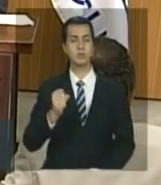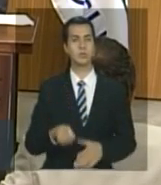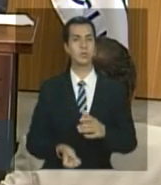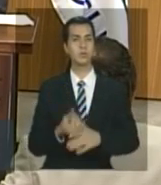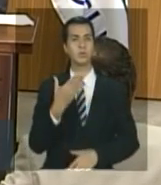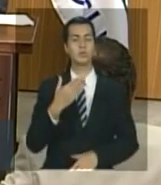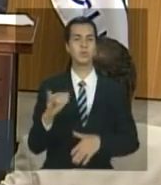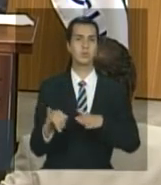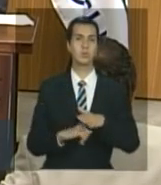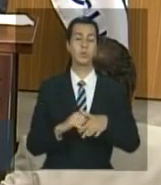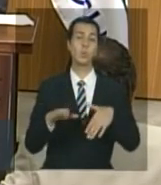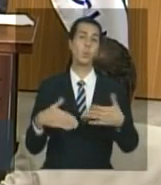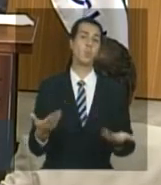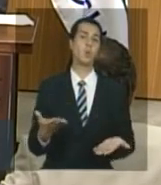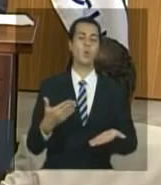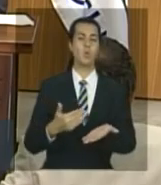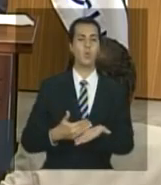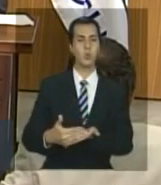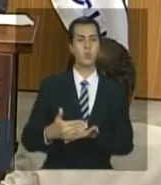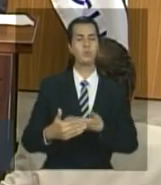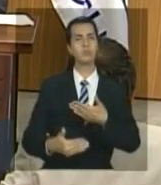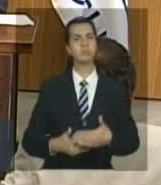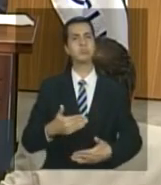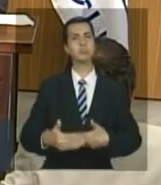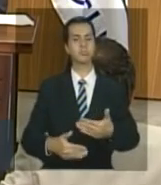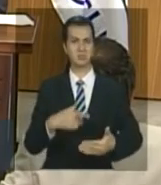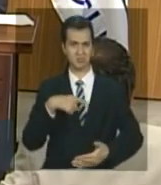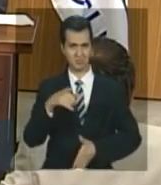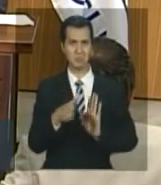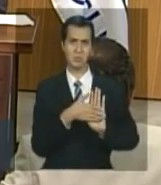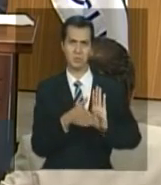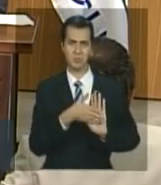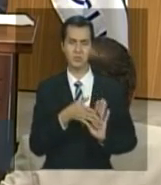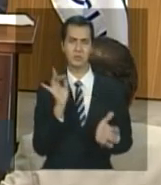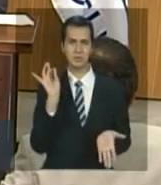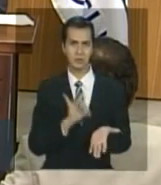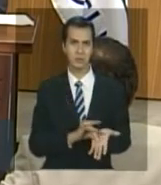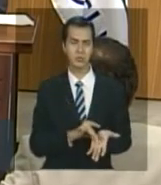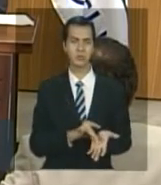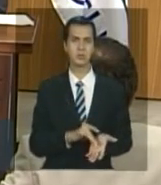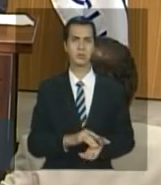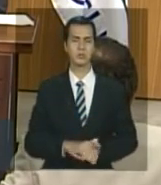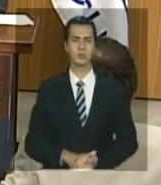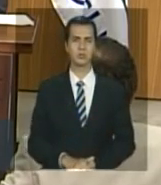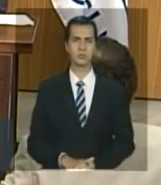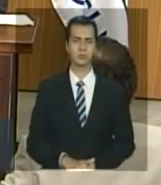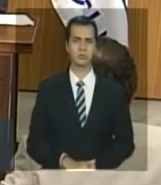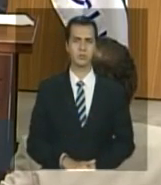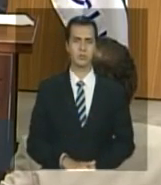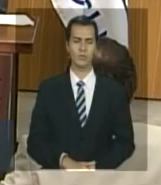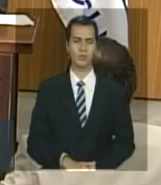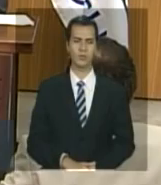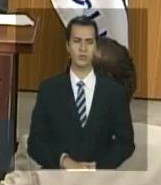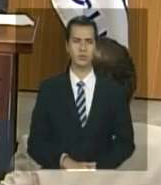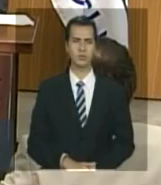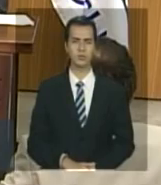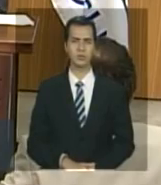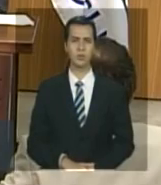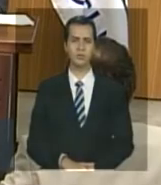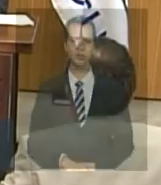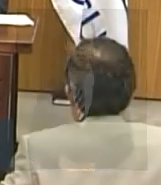poderiam ser os próximos passos, se existe alguma proposta concreta do Partido do Brasil? Obrigado.